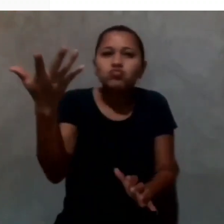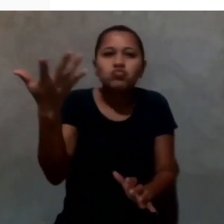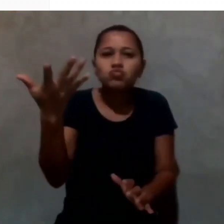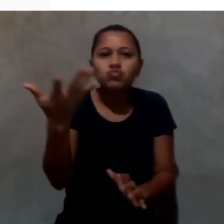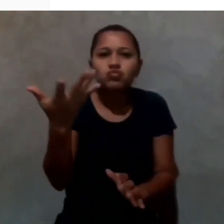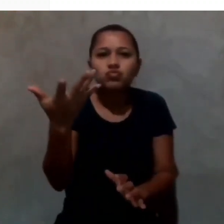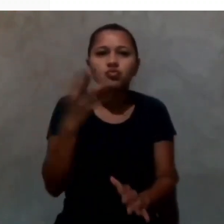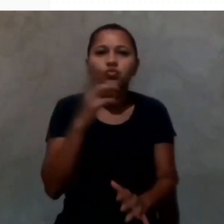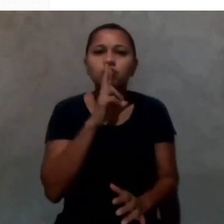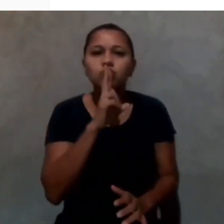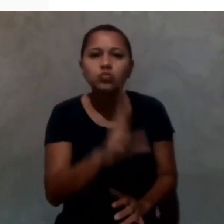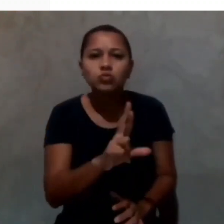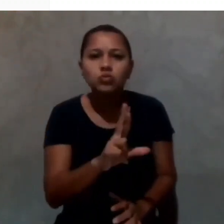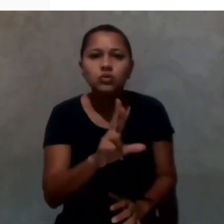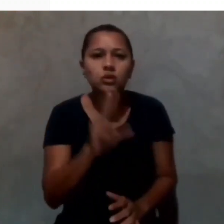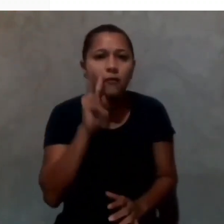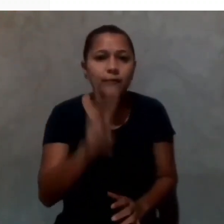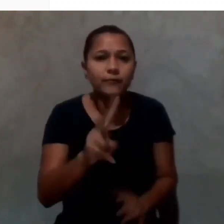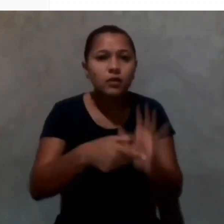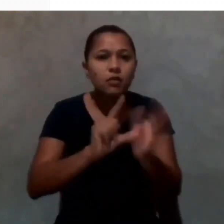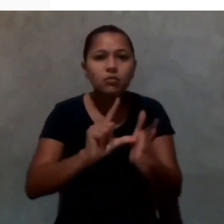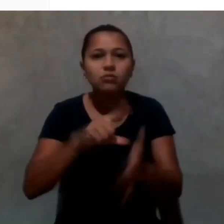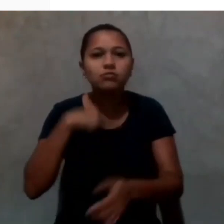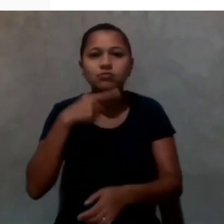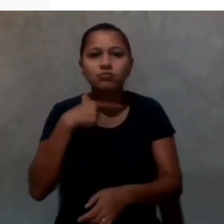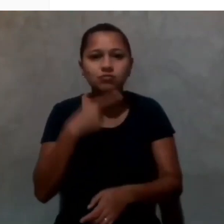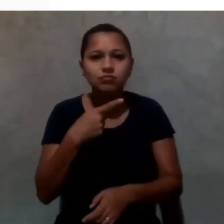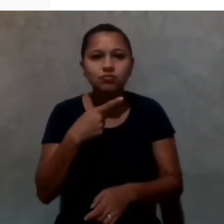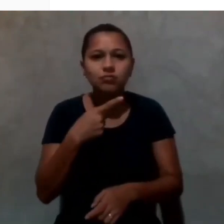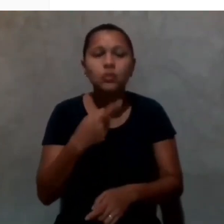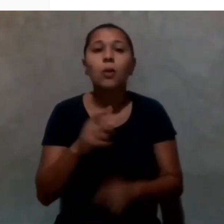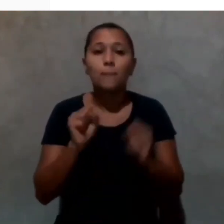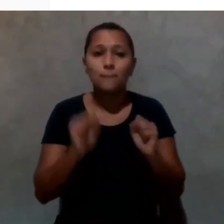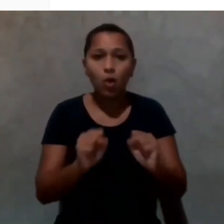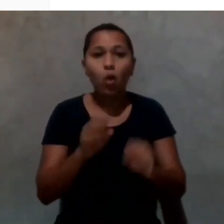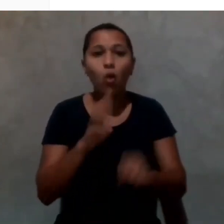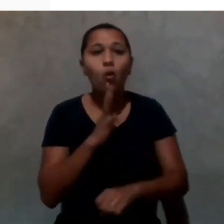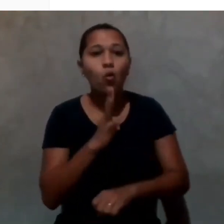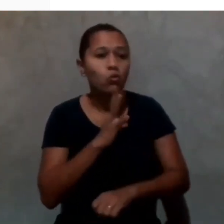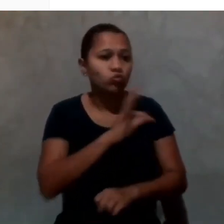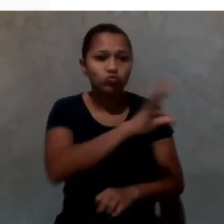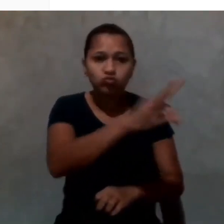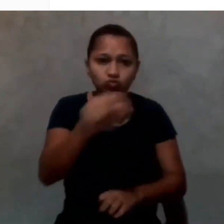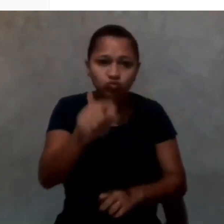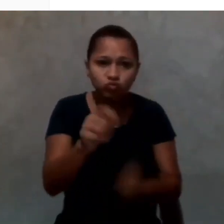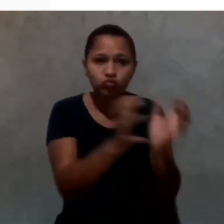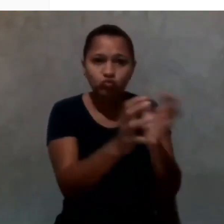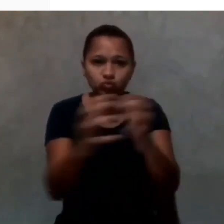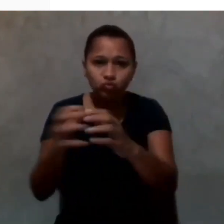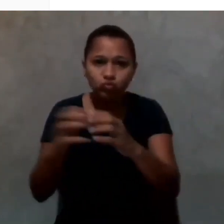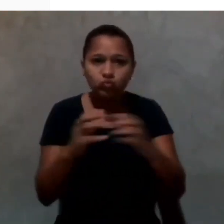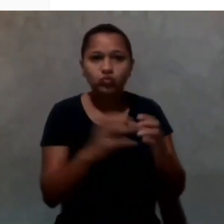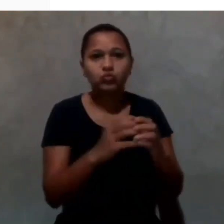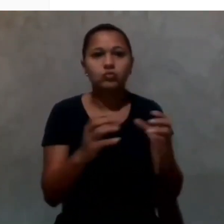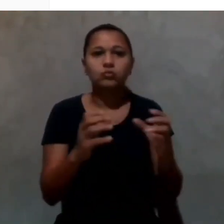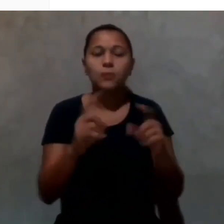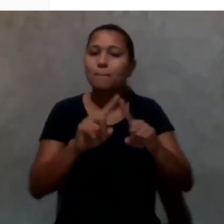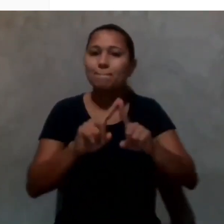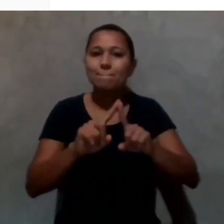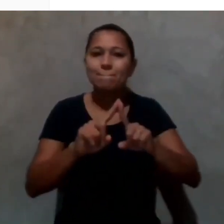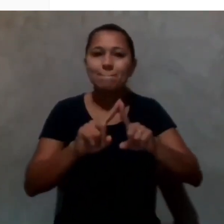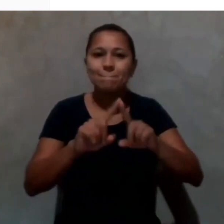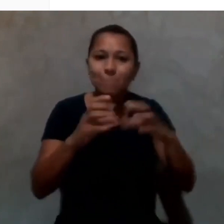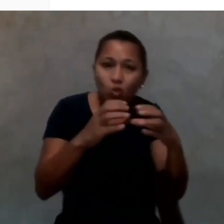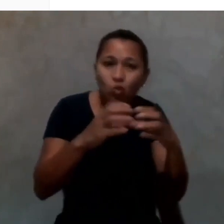conjunto de todas as possibilidades, ou seja, o conjunto de todos os resultados possíveis. Como não podemos prever